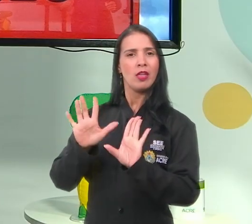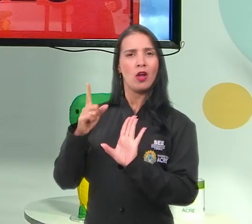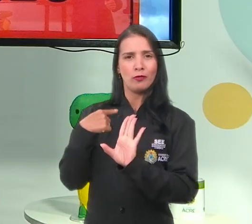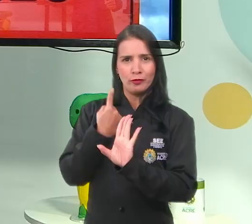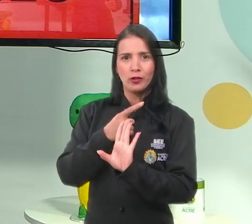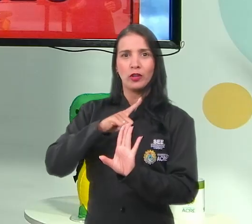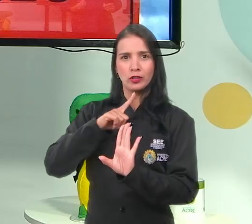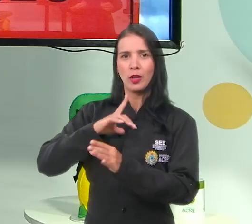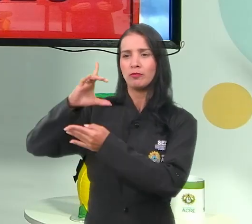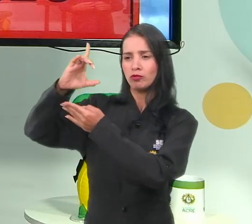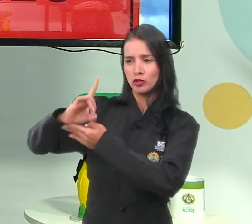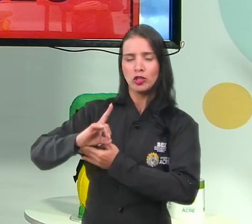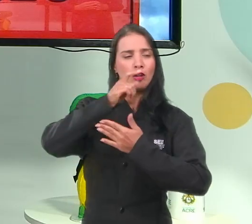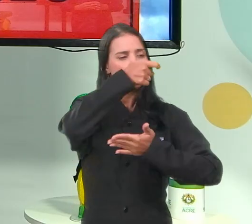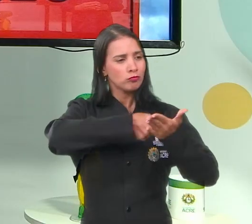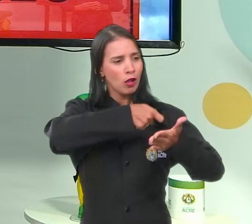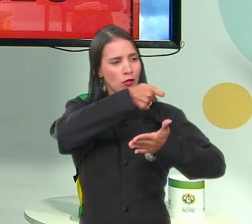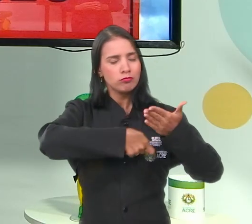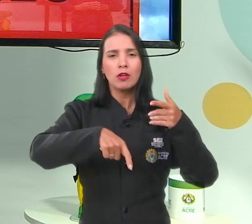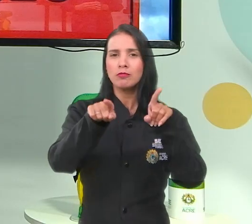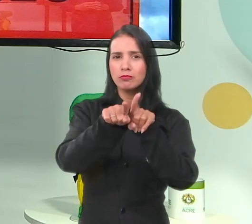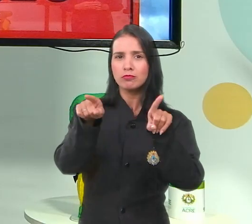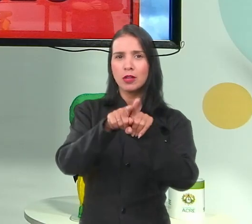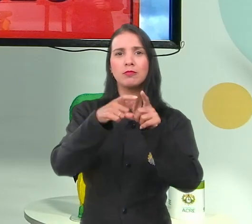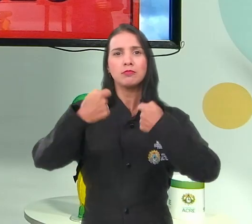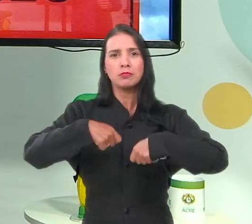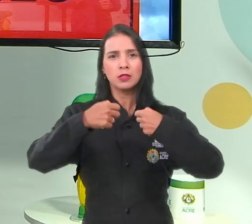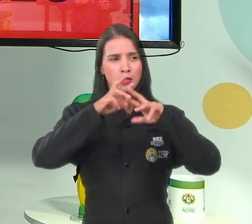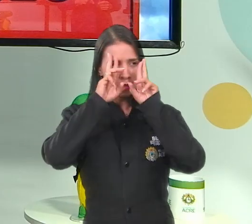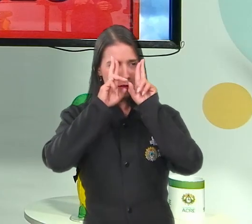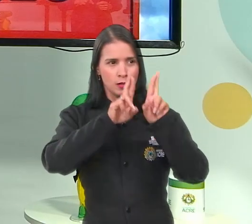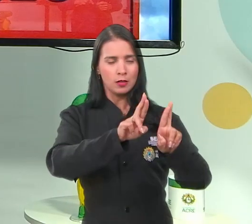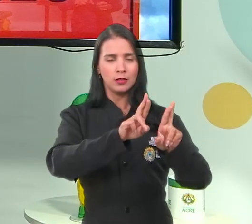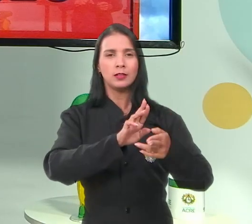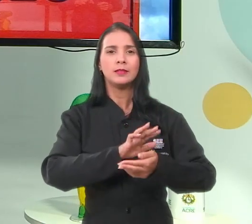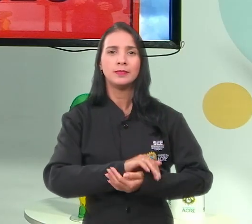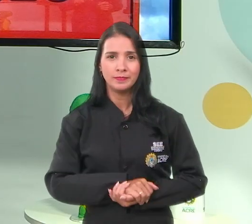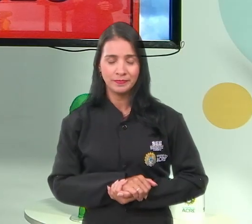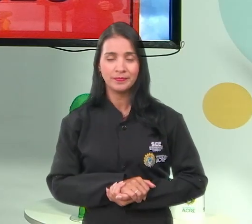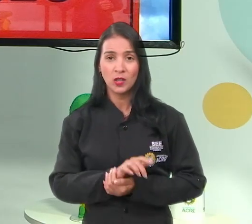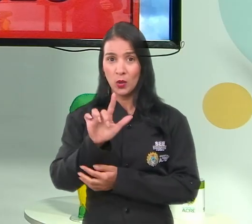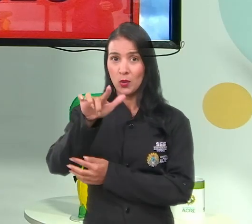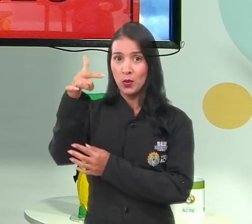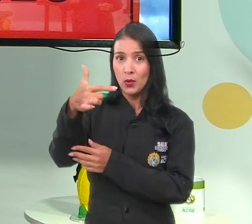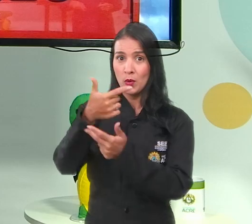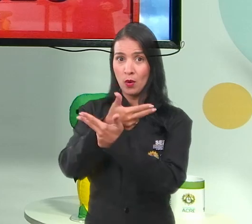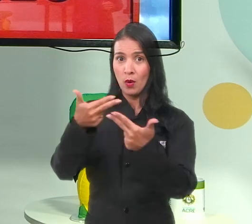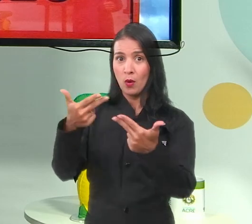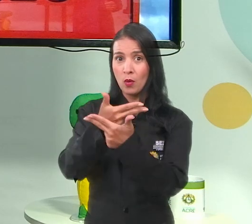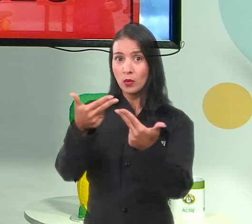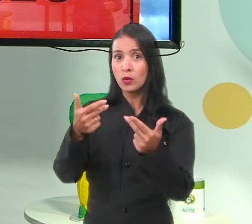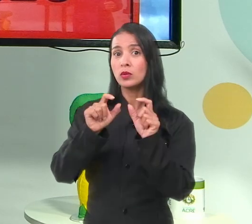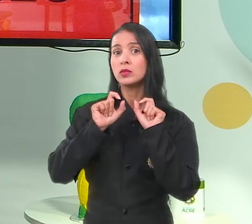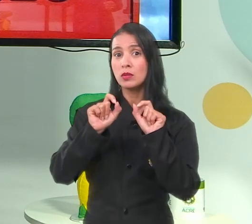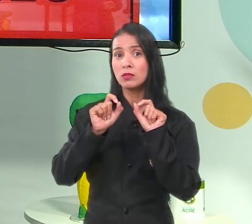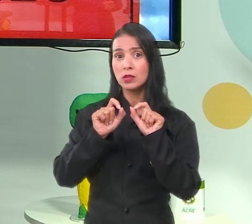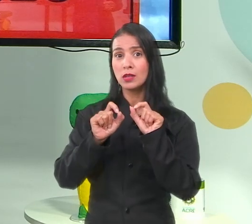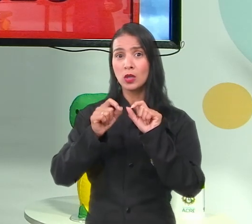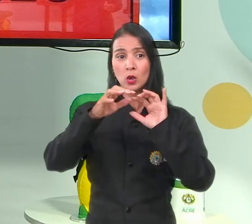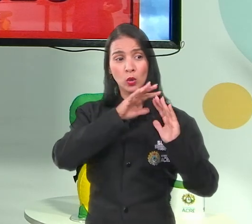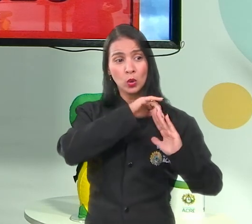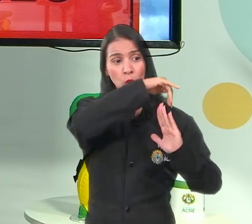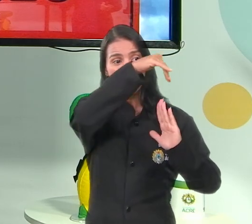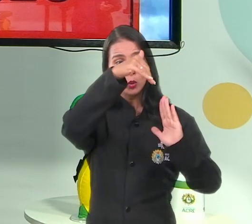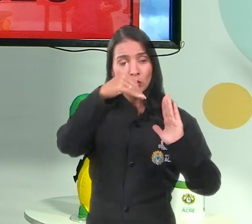direitos. Também temos obrigações a cumprir. E uma outra coisa importante, tudo aquilo que é seu direito,